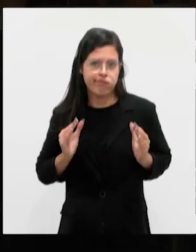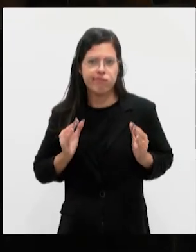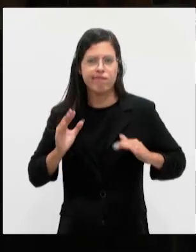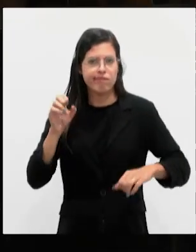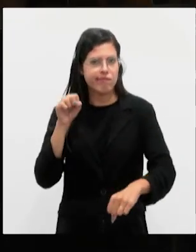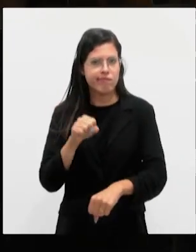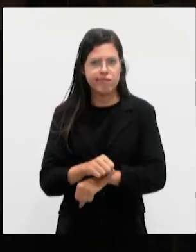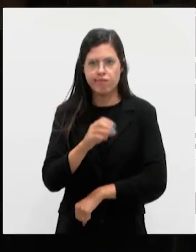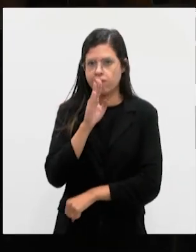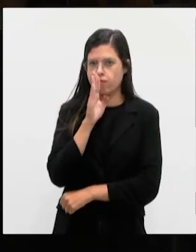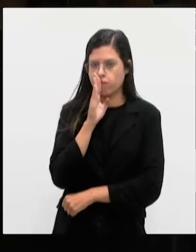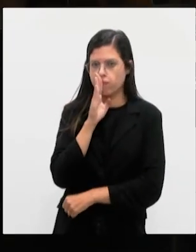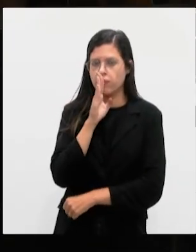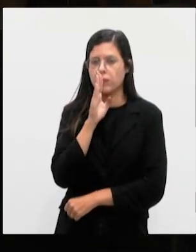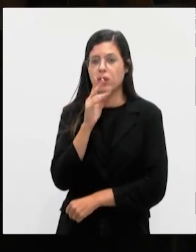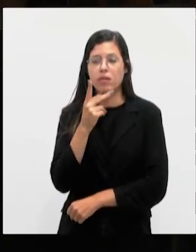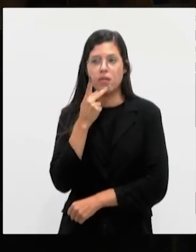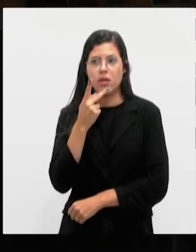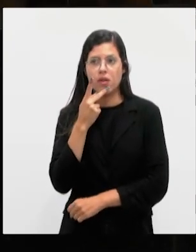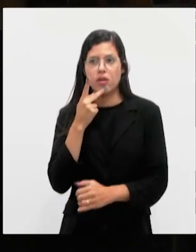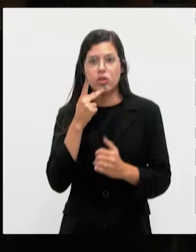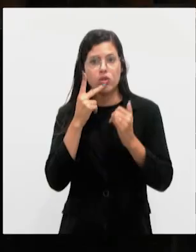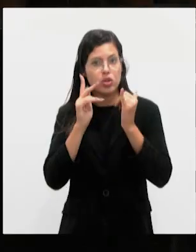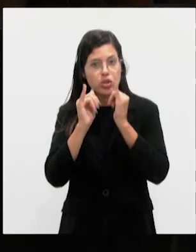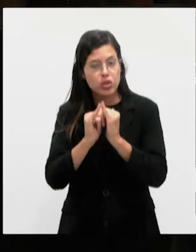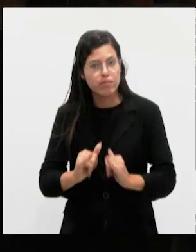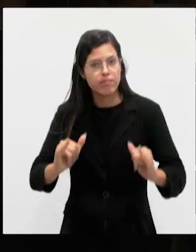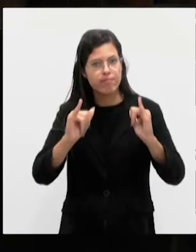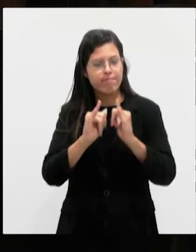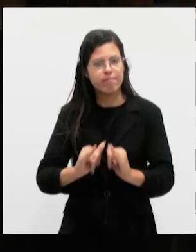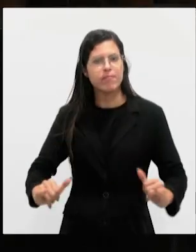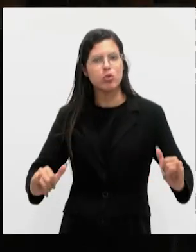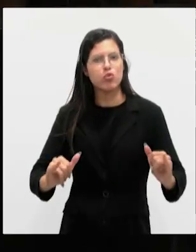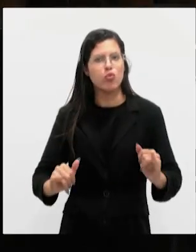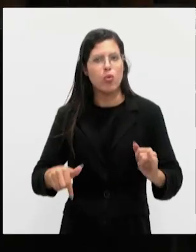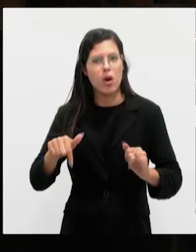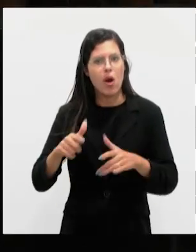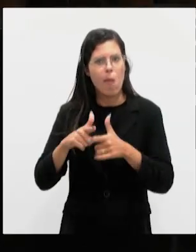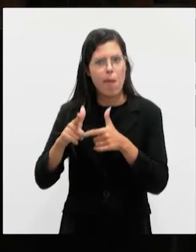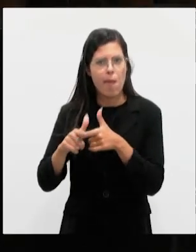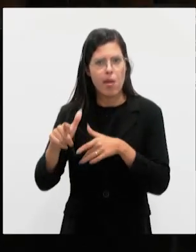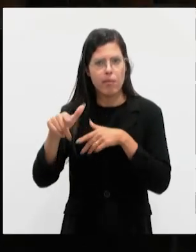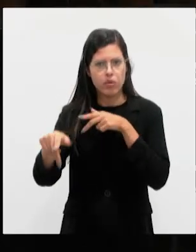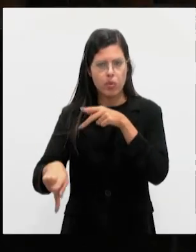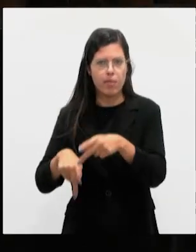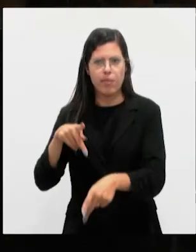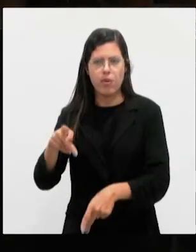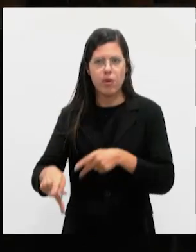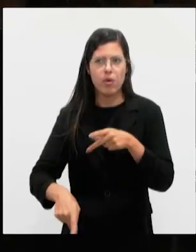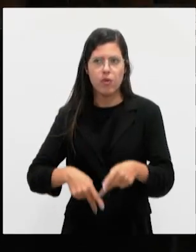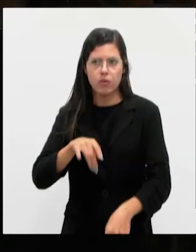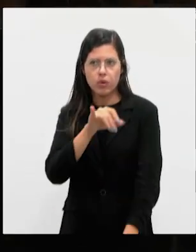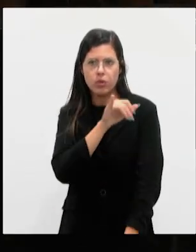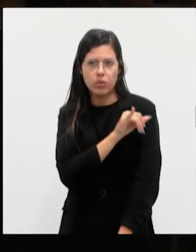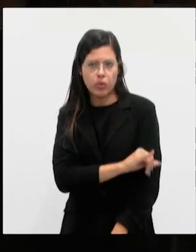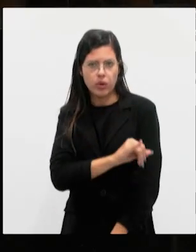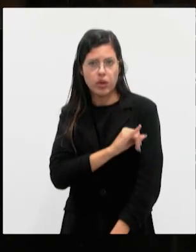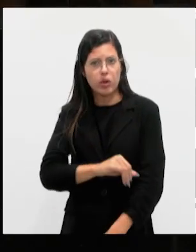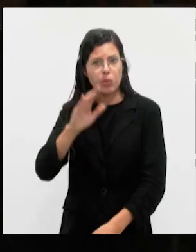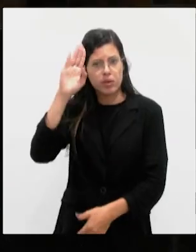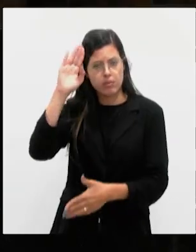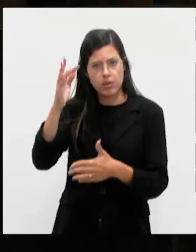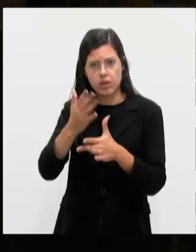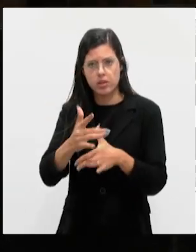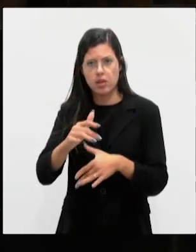de falar, de amplificar a voz do morador e do cidadão do estado do Rio de Janeiro, em especial da cidade do Rio de